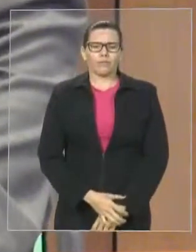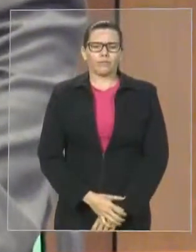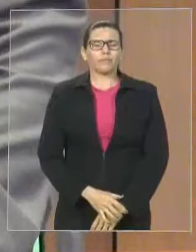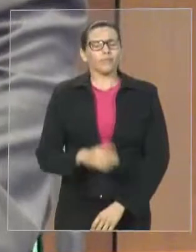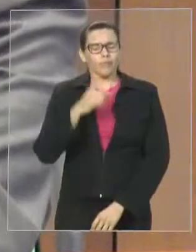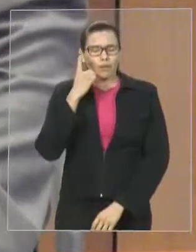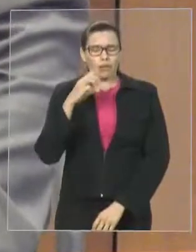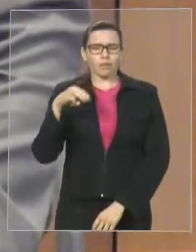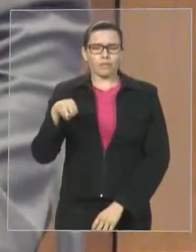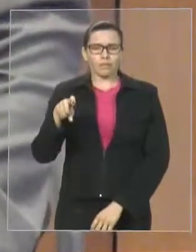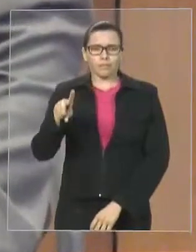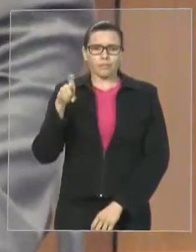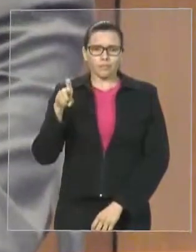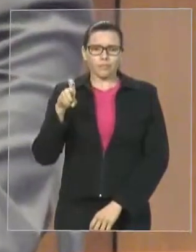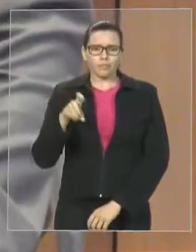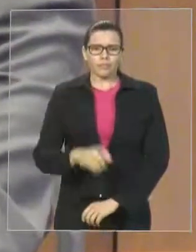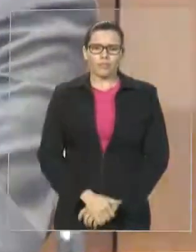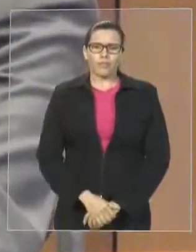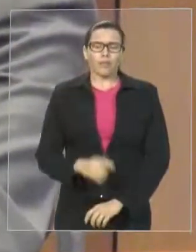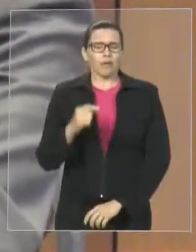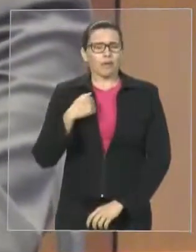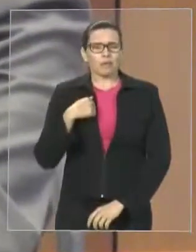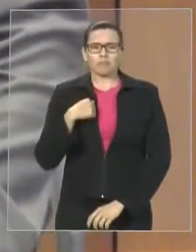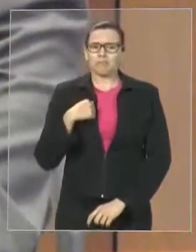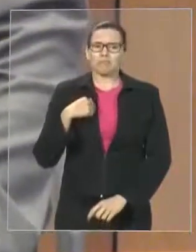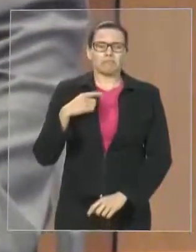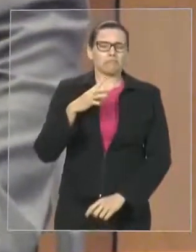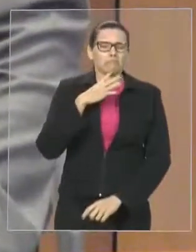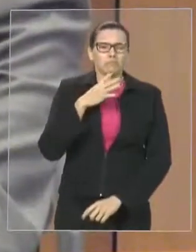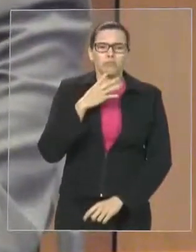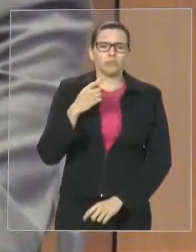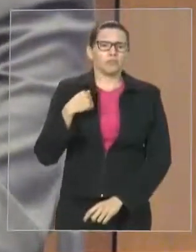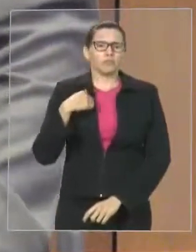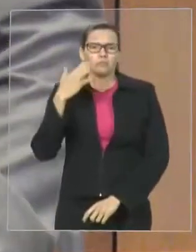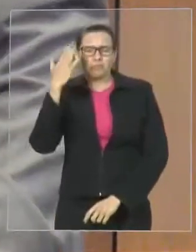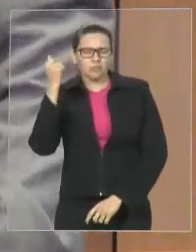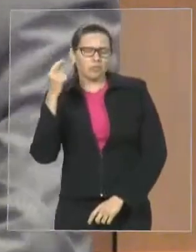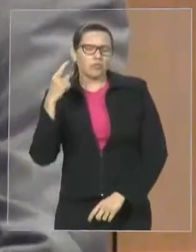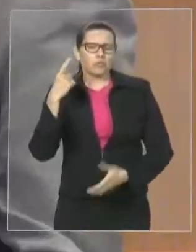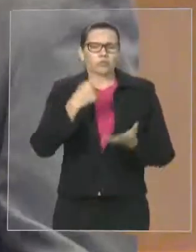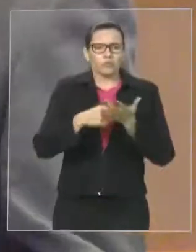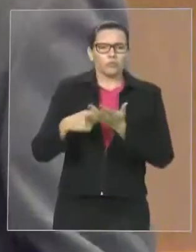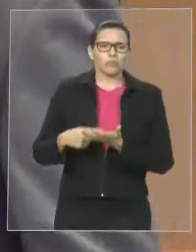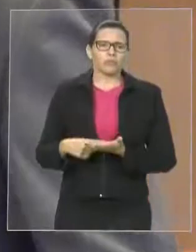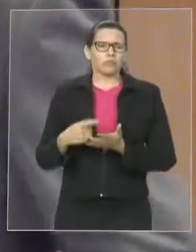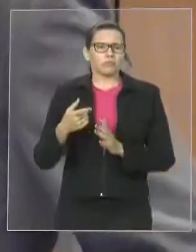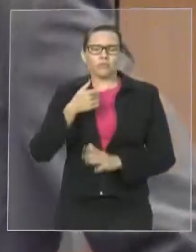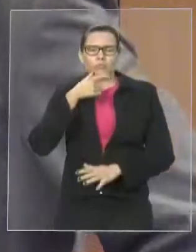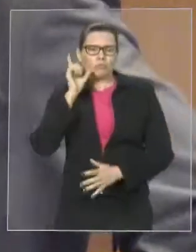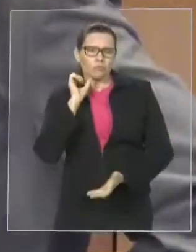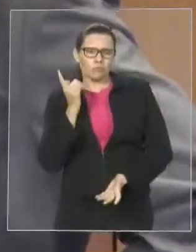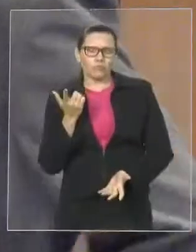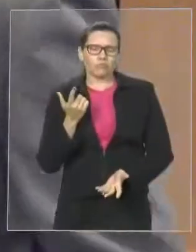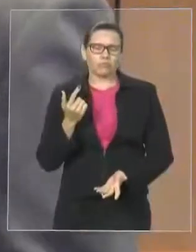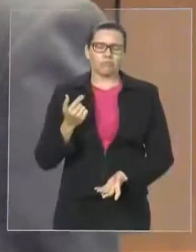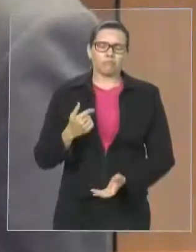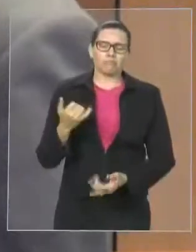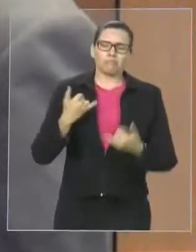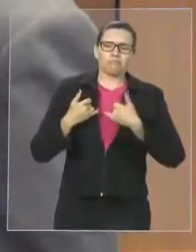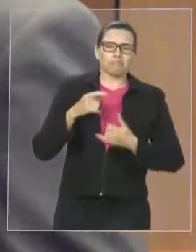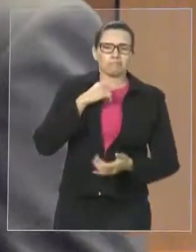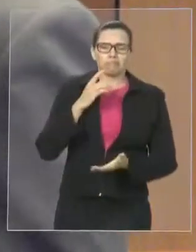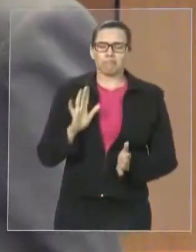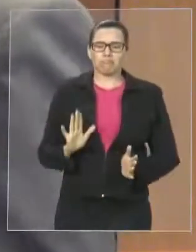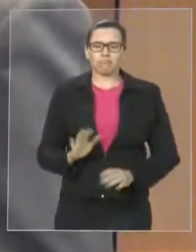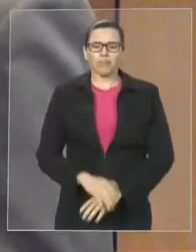Max, cujo mérito eu não vou entrar porque eu desconheço qualquer discussão a respeito de acordo. Quero saudar aqui os